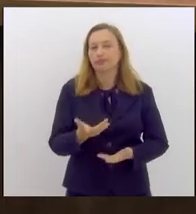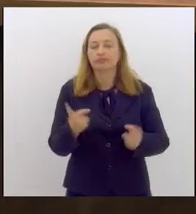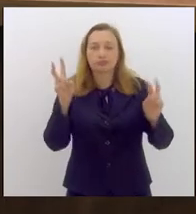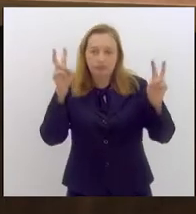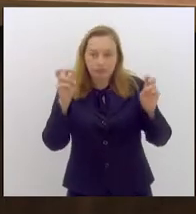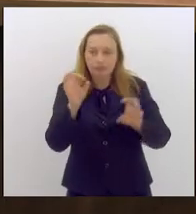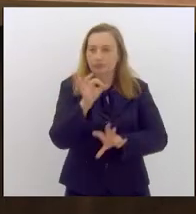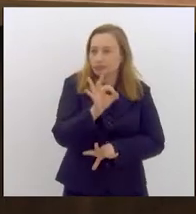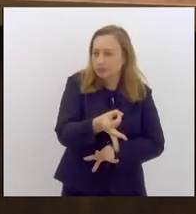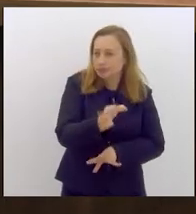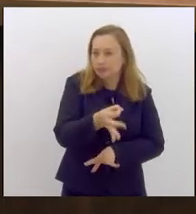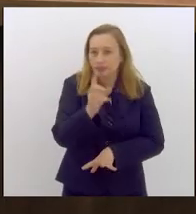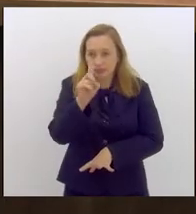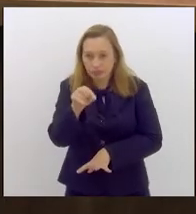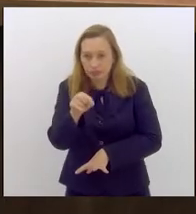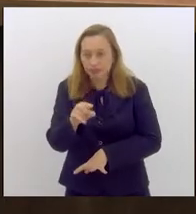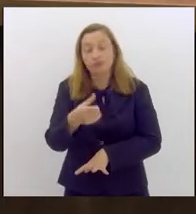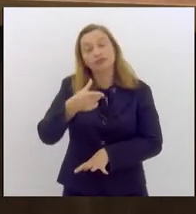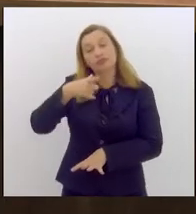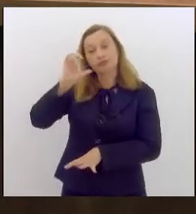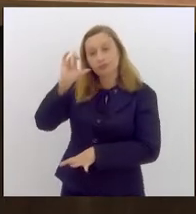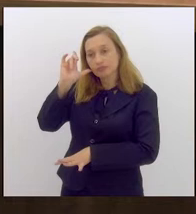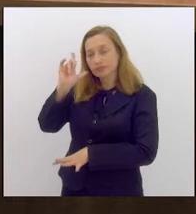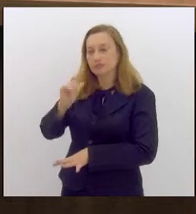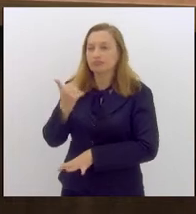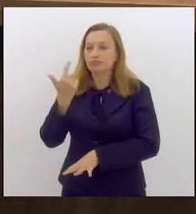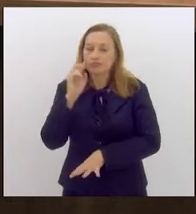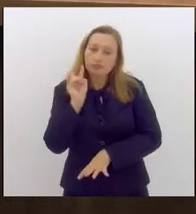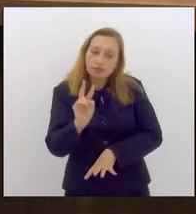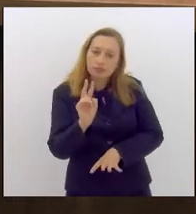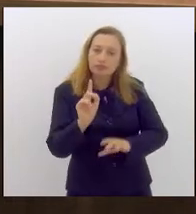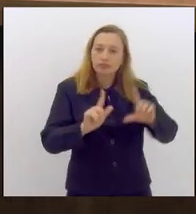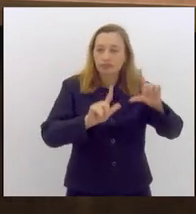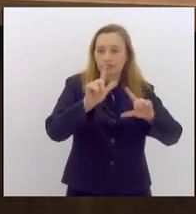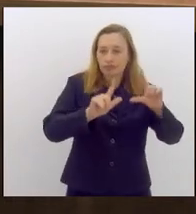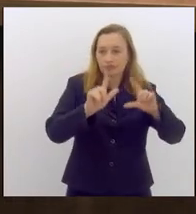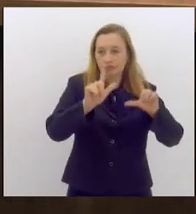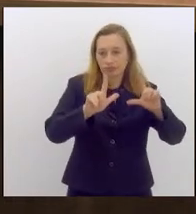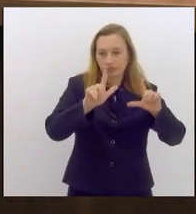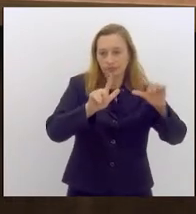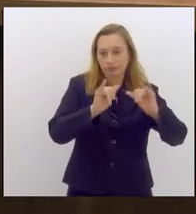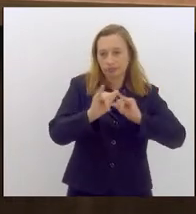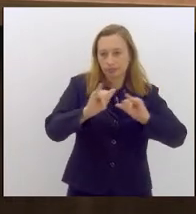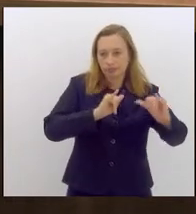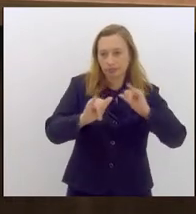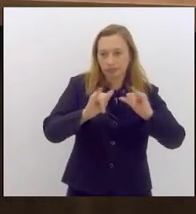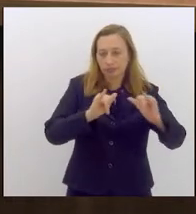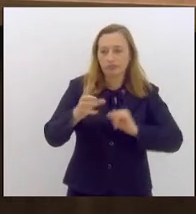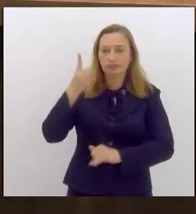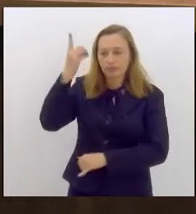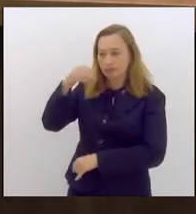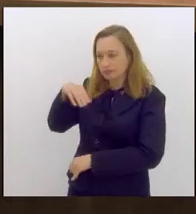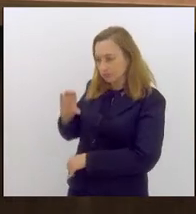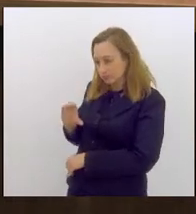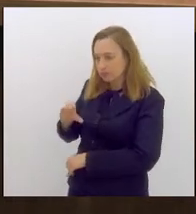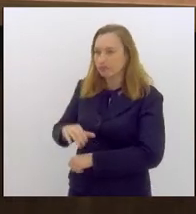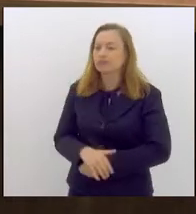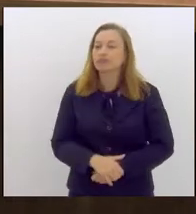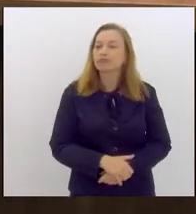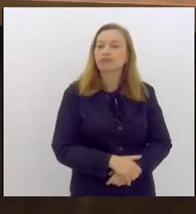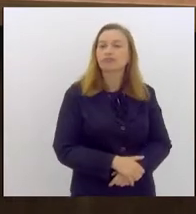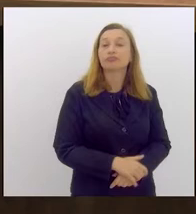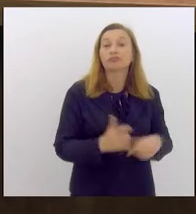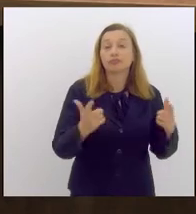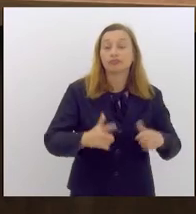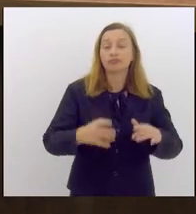temática é exatamente essa. Ontem, eu vi uma propaganda na televisão, deputado Carlos Mink,